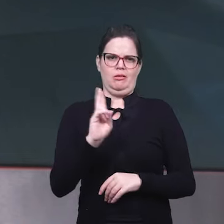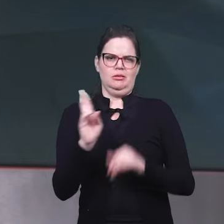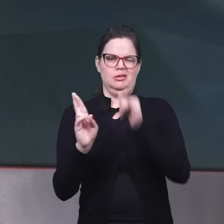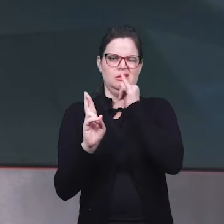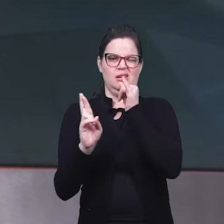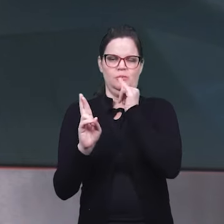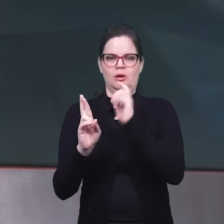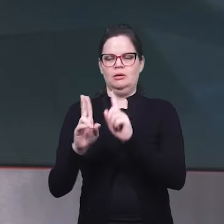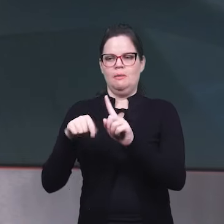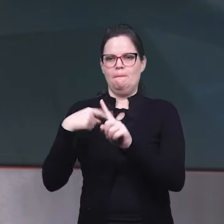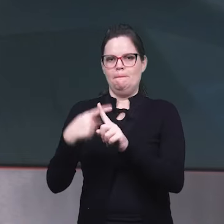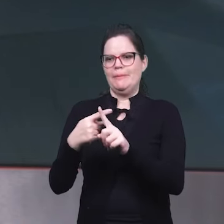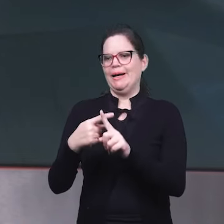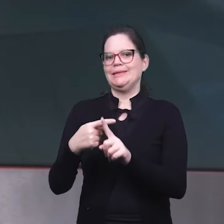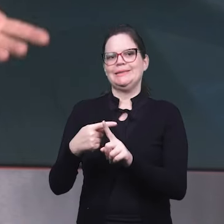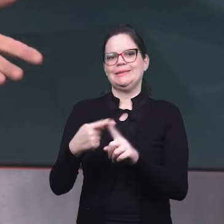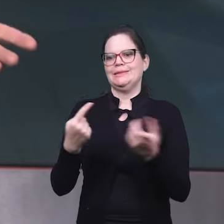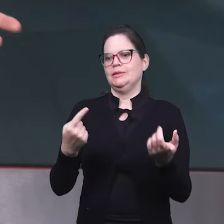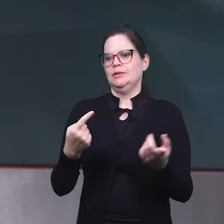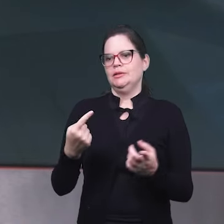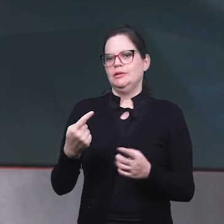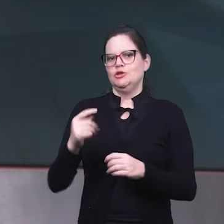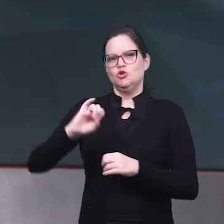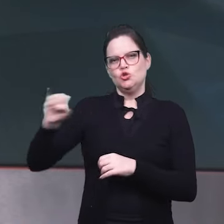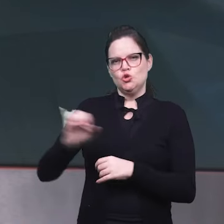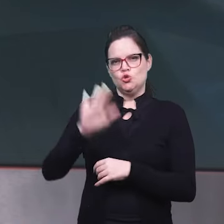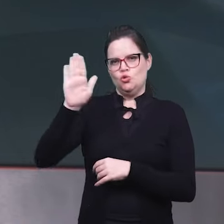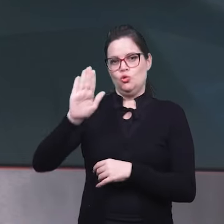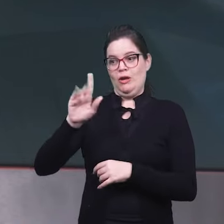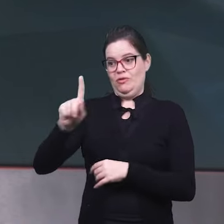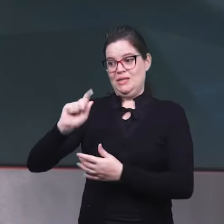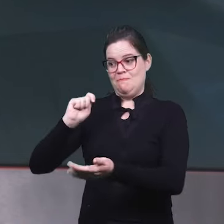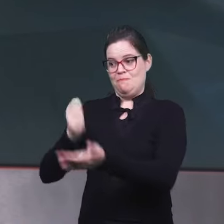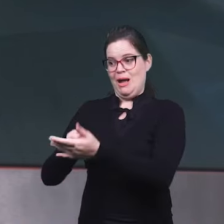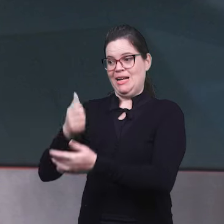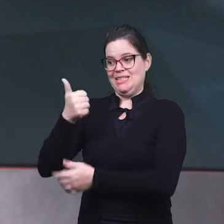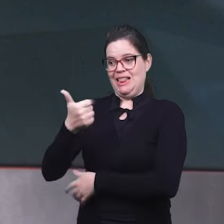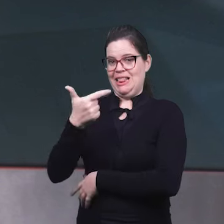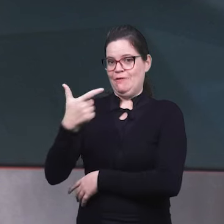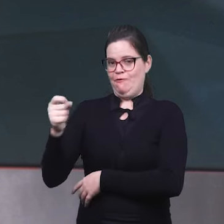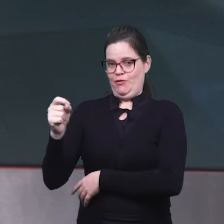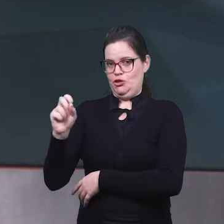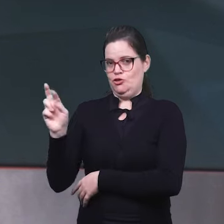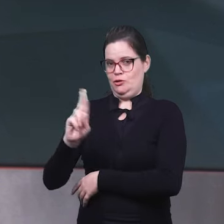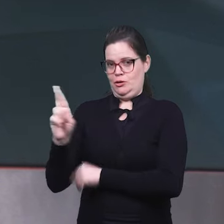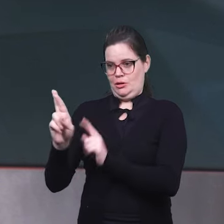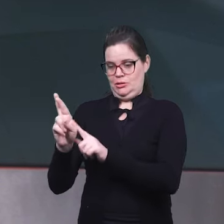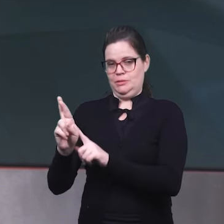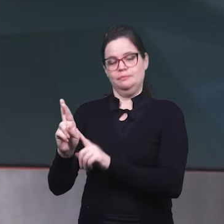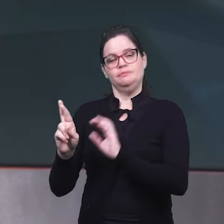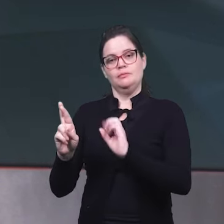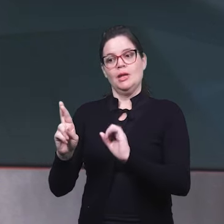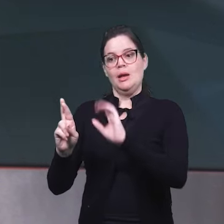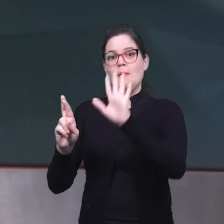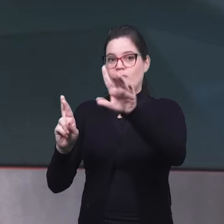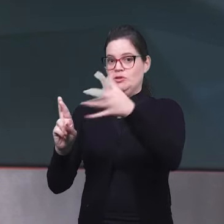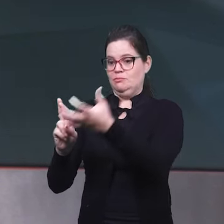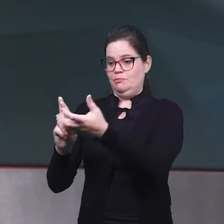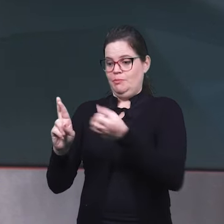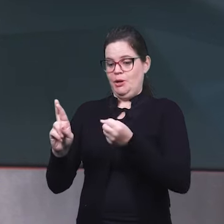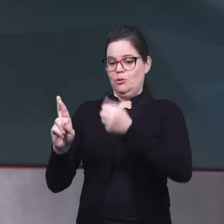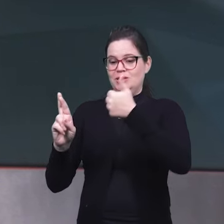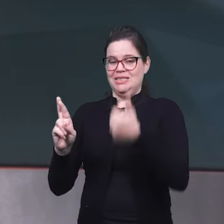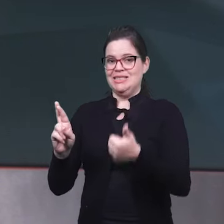acrescido dos juros e etc., vai para 120, digamos. Onde você aplicar esse dinheiro tem que dar,